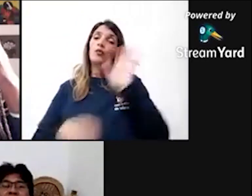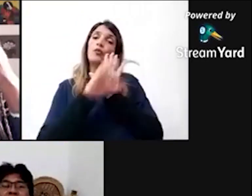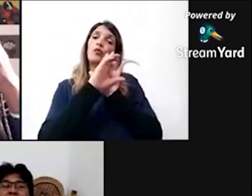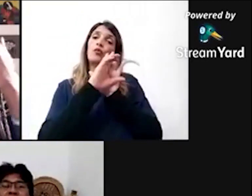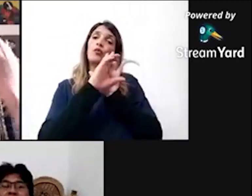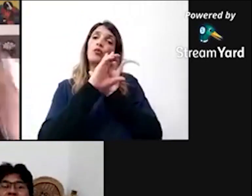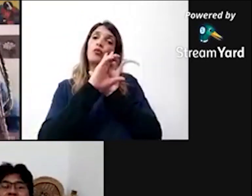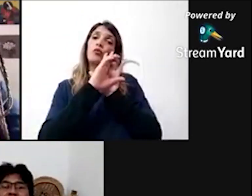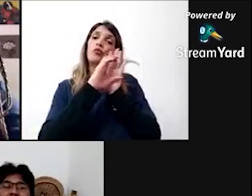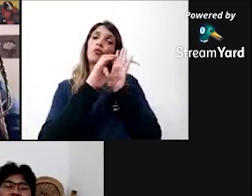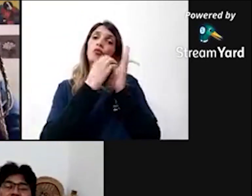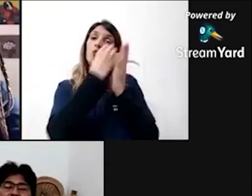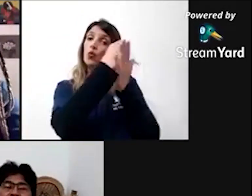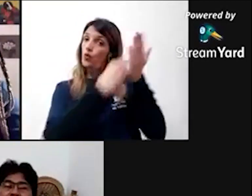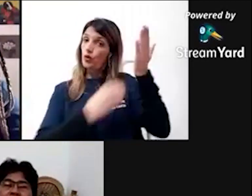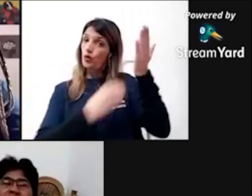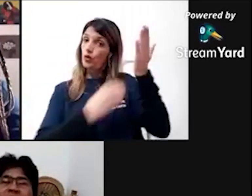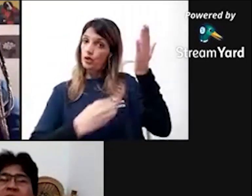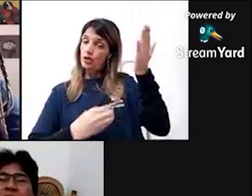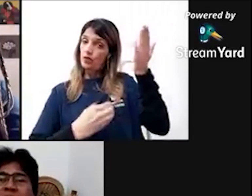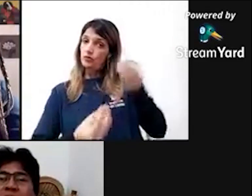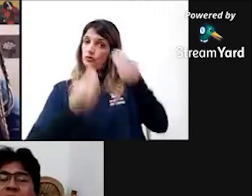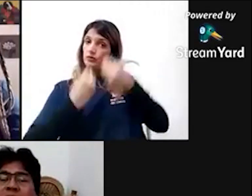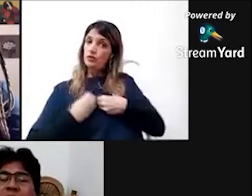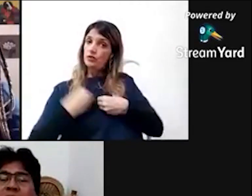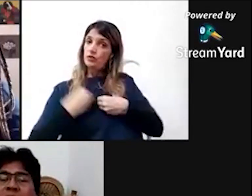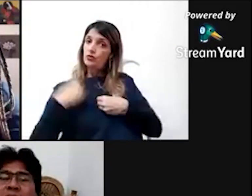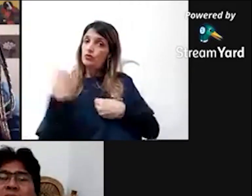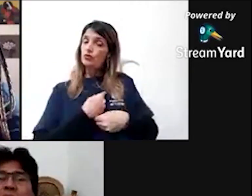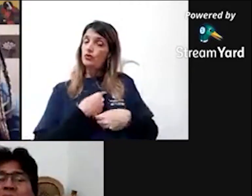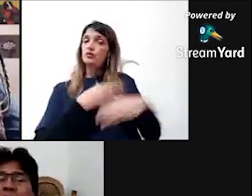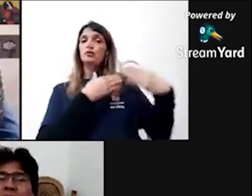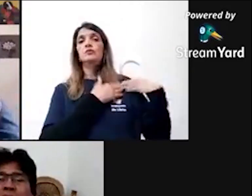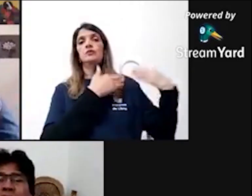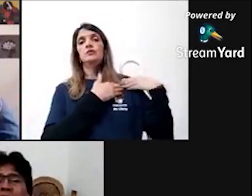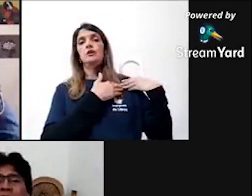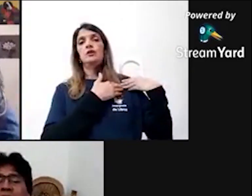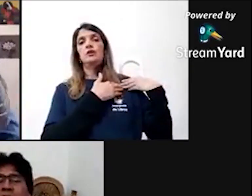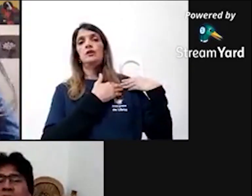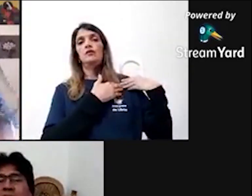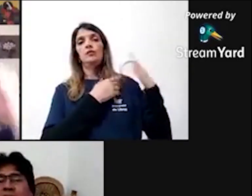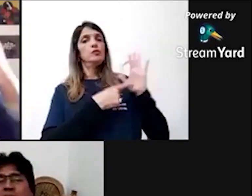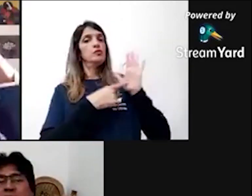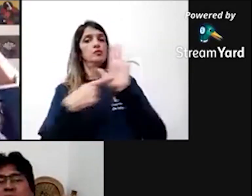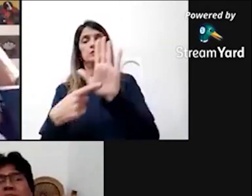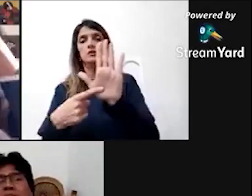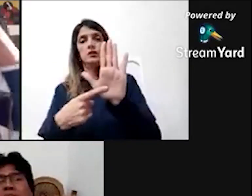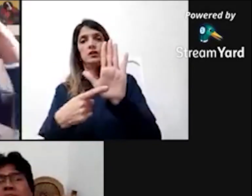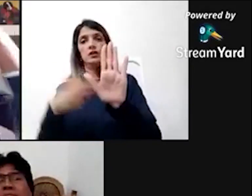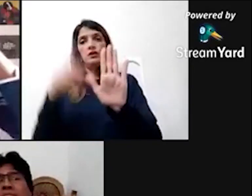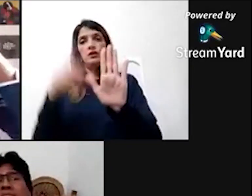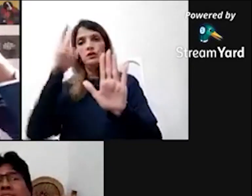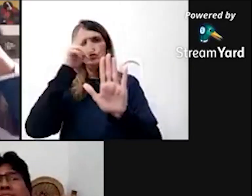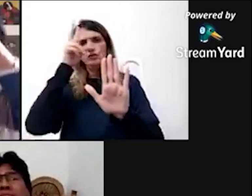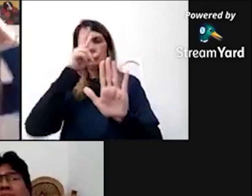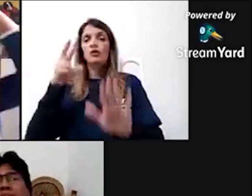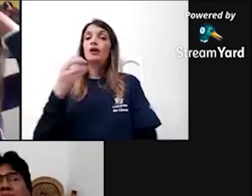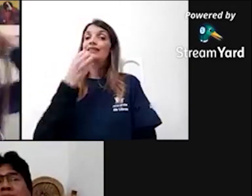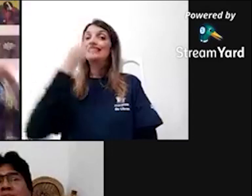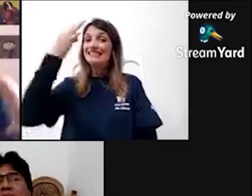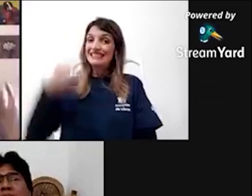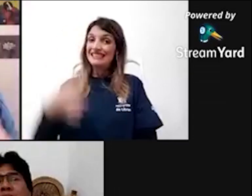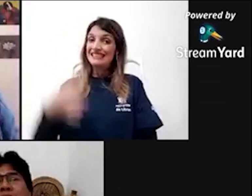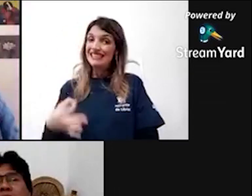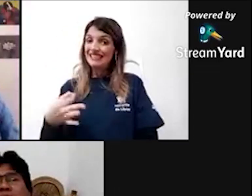currículo nos propõe, né? Nós somos responsáveis por construir uma nova narrativa, né? Uma narrativa que